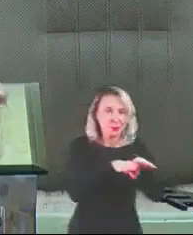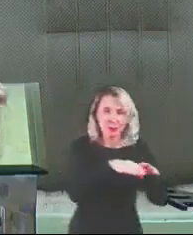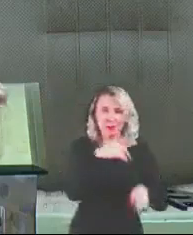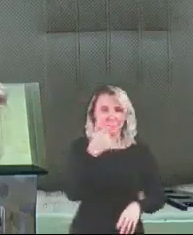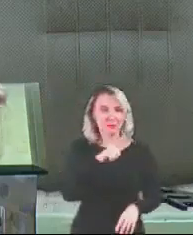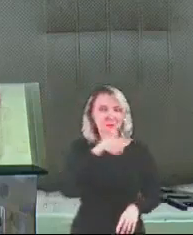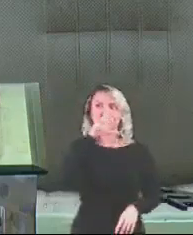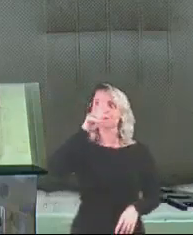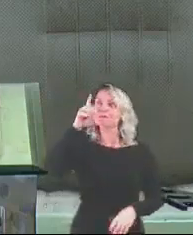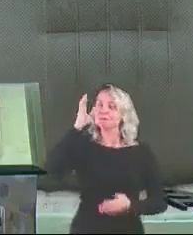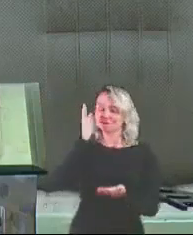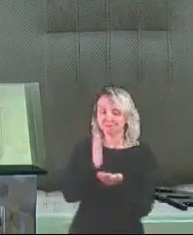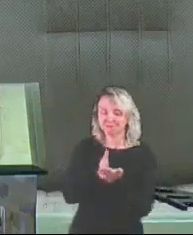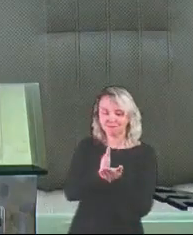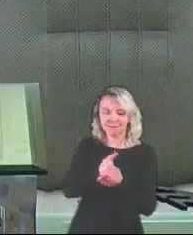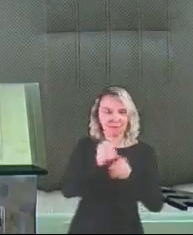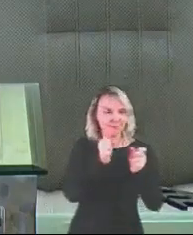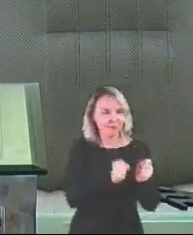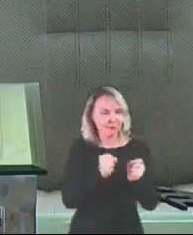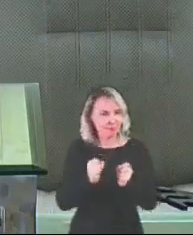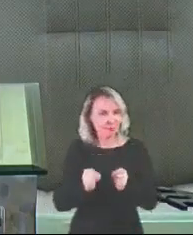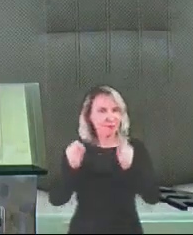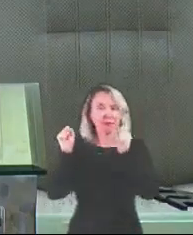em nossa vida, glórias a Jesus.